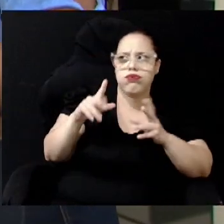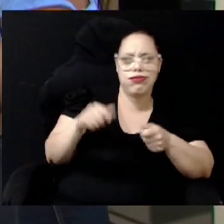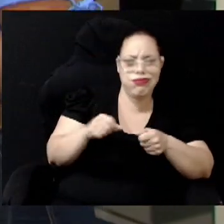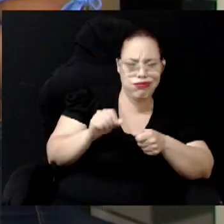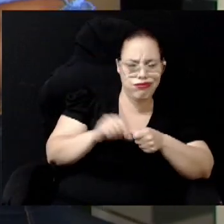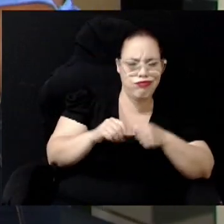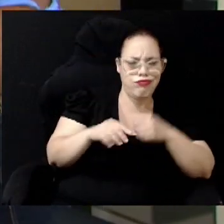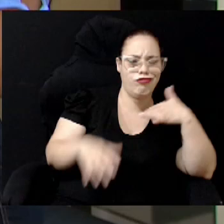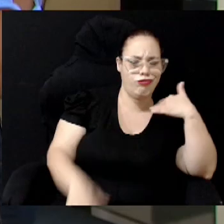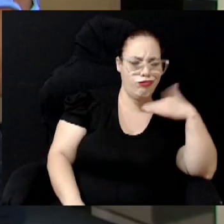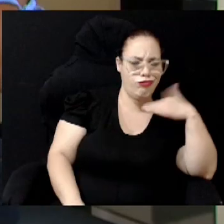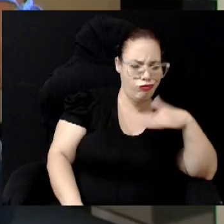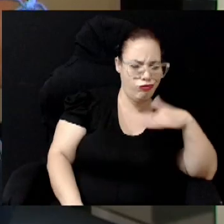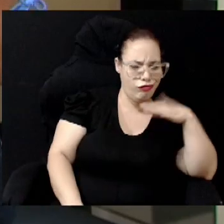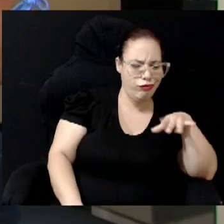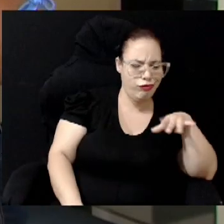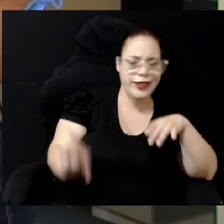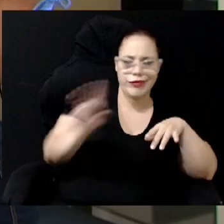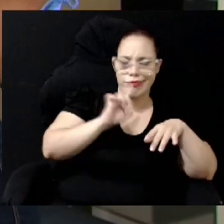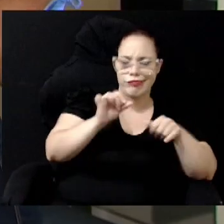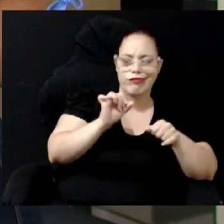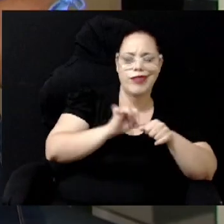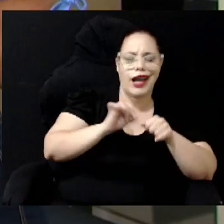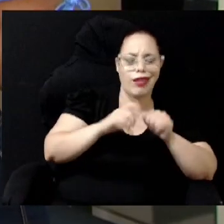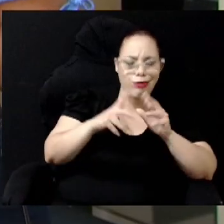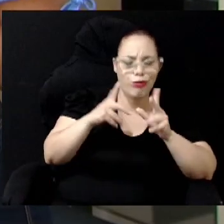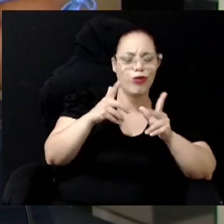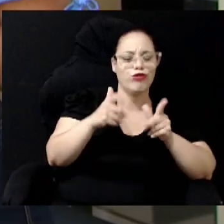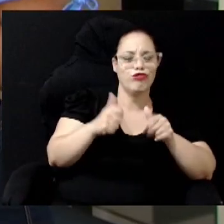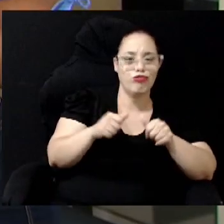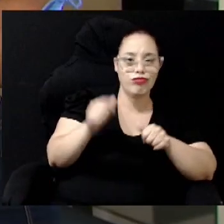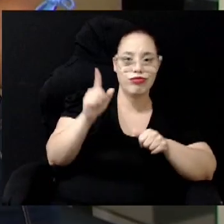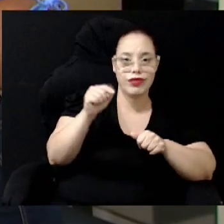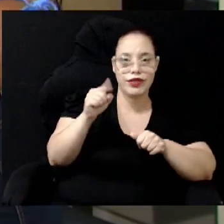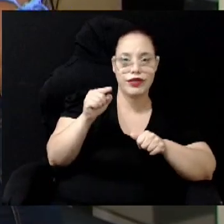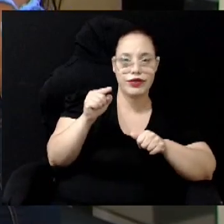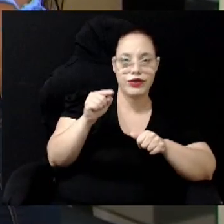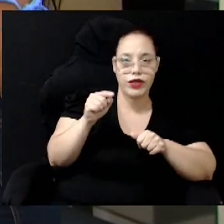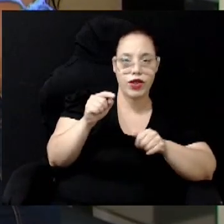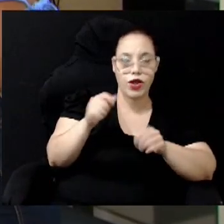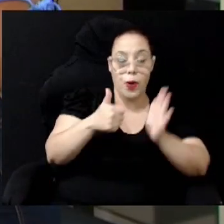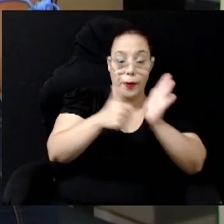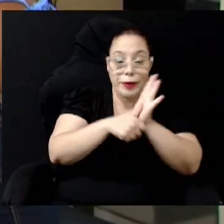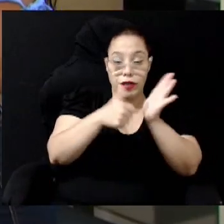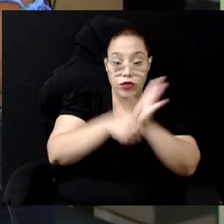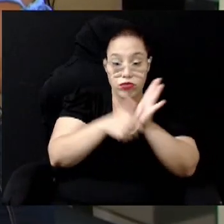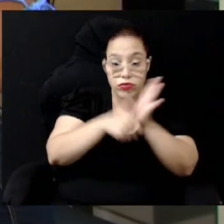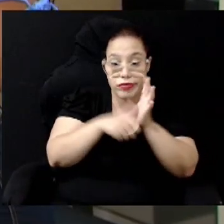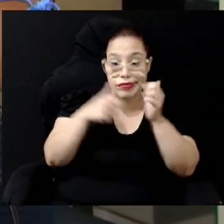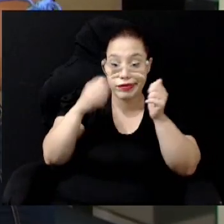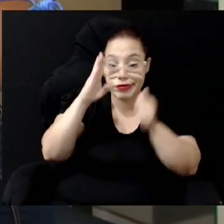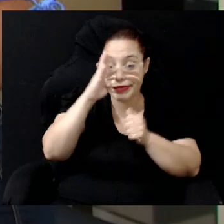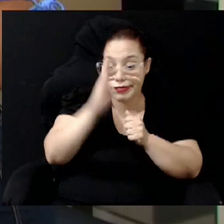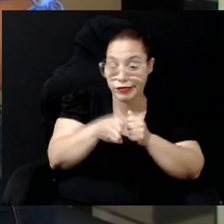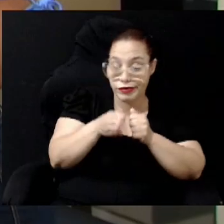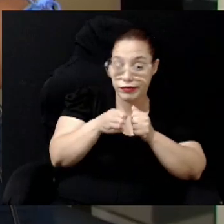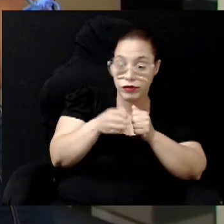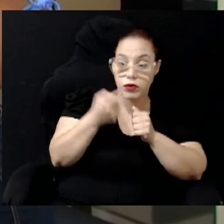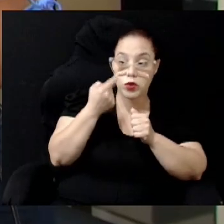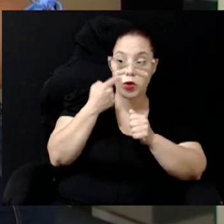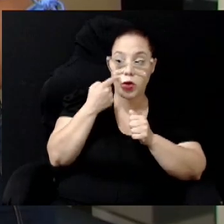Pode parecer que não, mas faz muita coisa, né? A gente mexe com muitos documentos, mas a gente principalmente olha para o